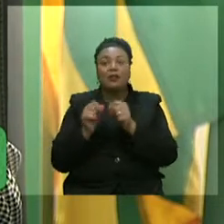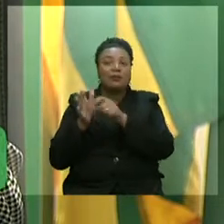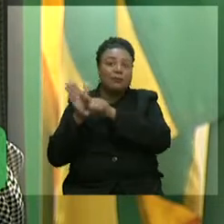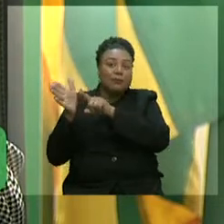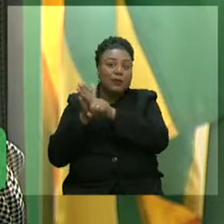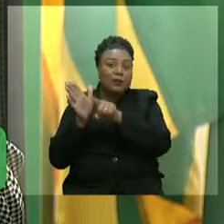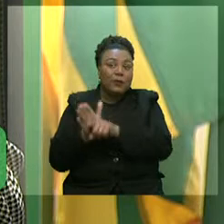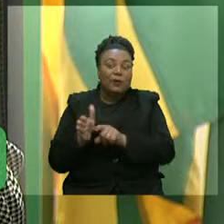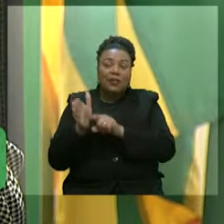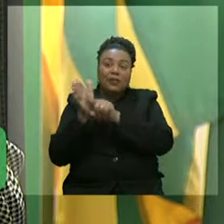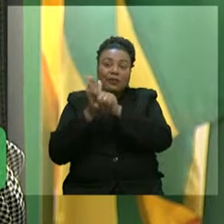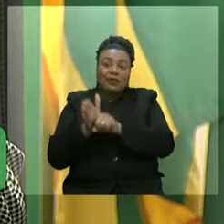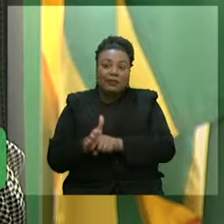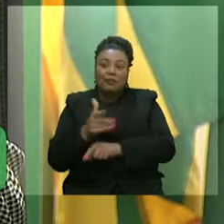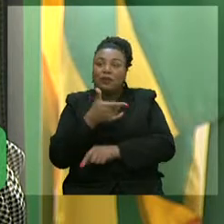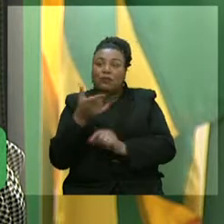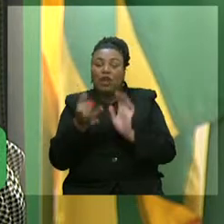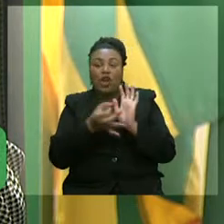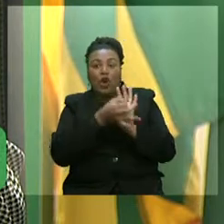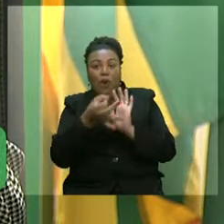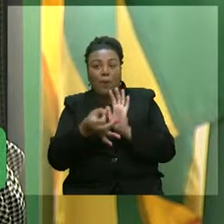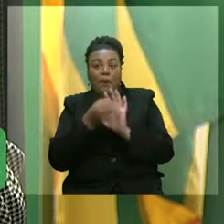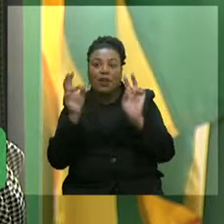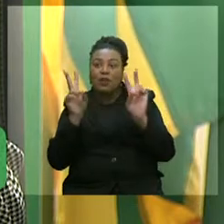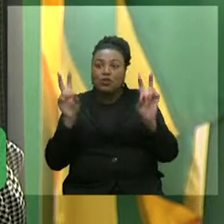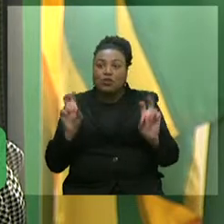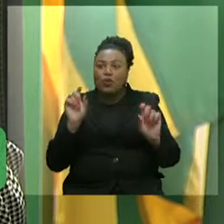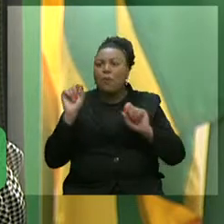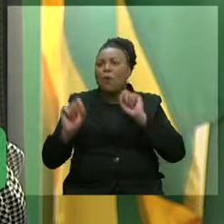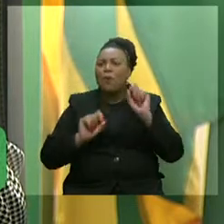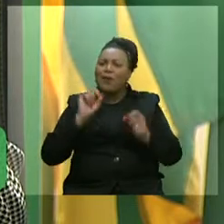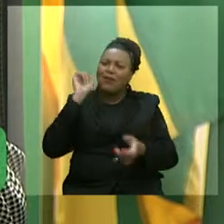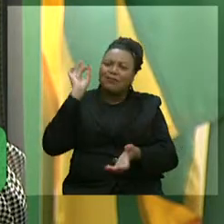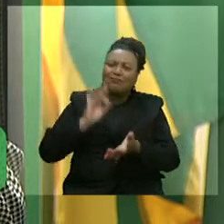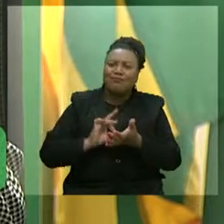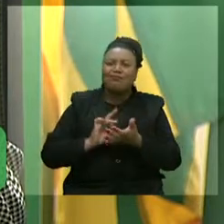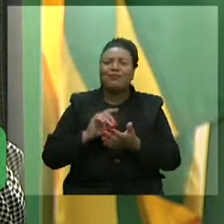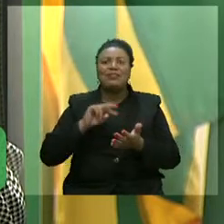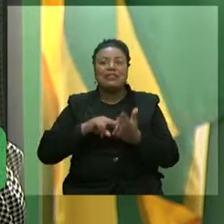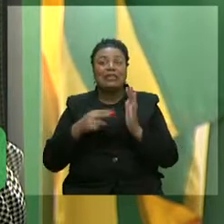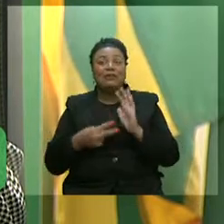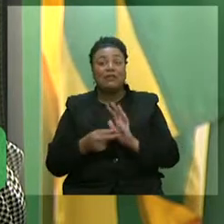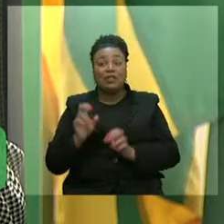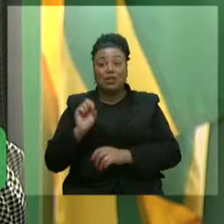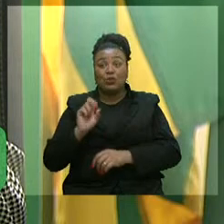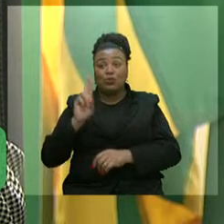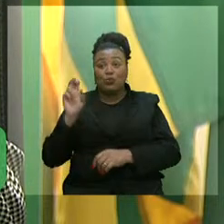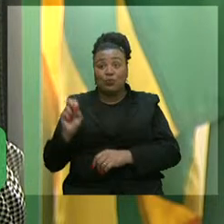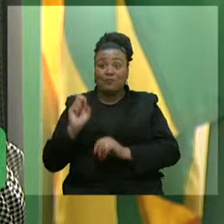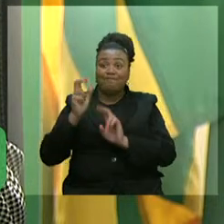pesquisa, não opina sobre o que de fato é o SUS.